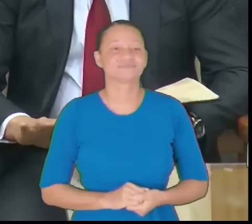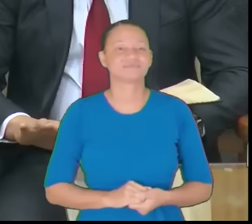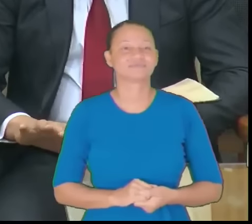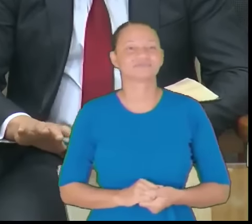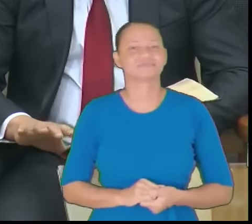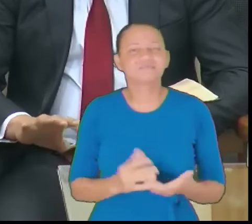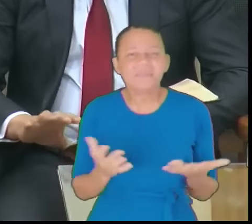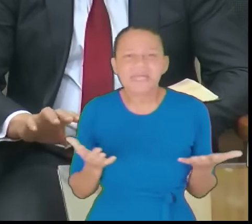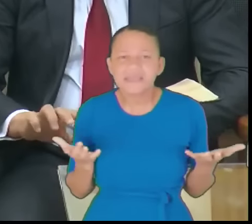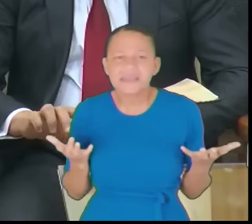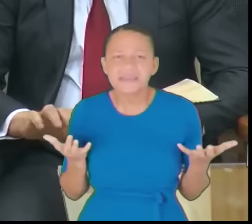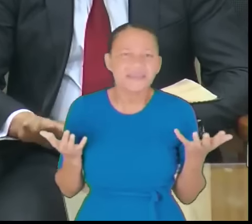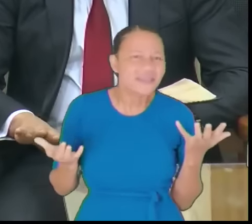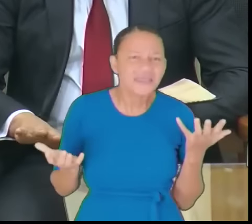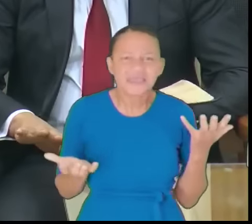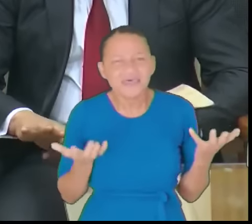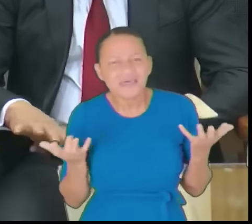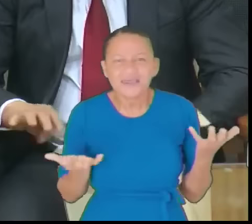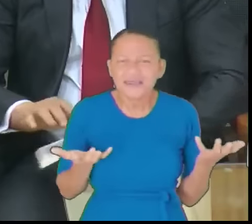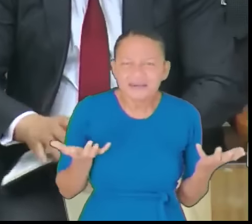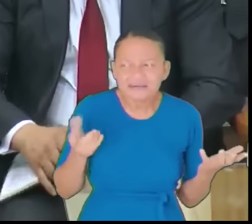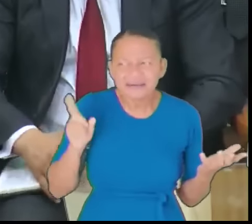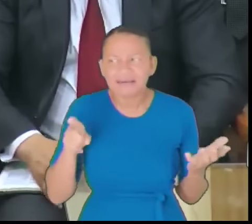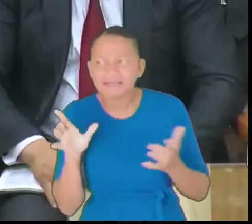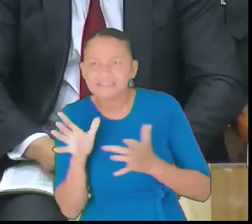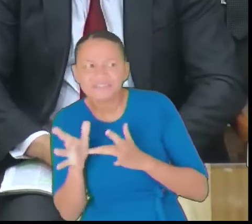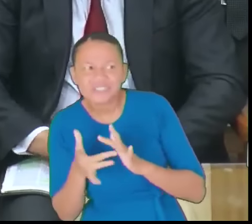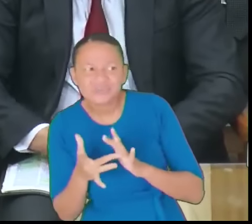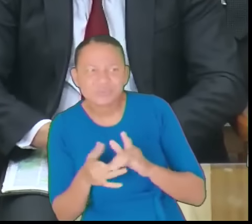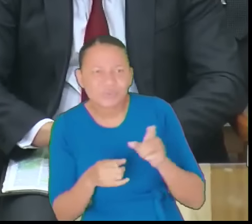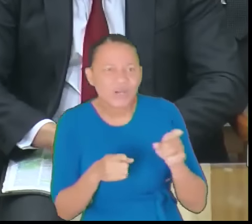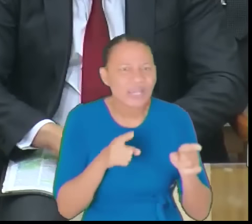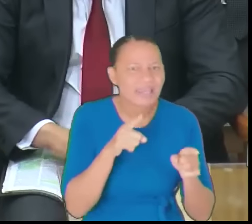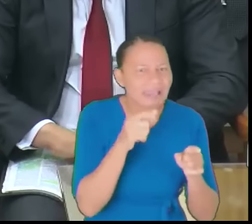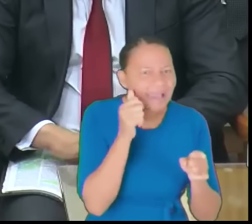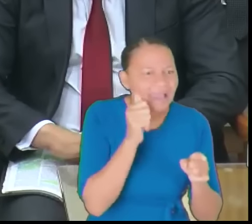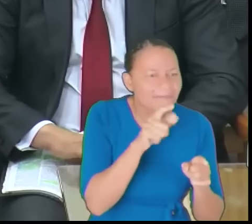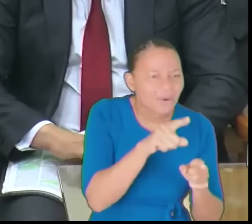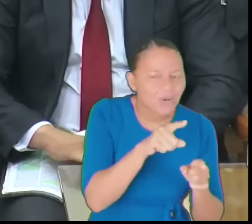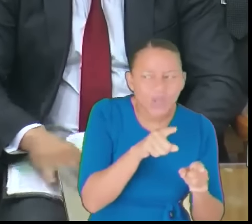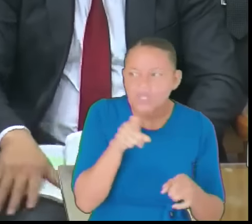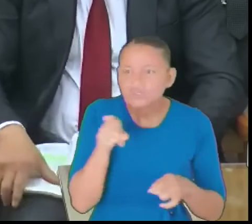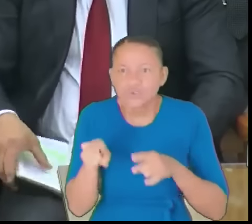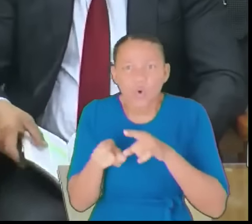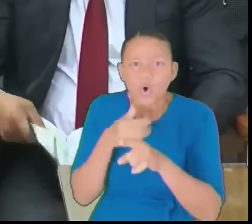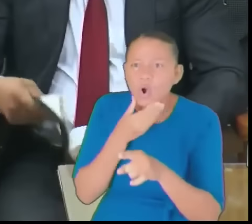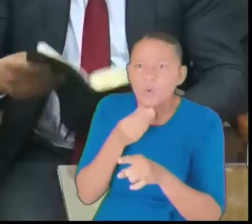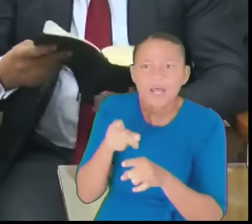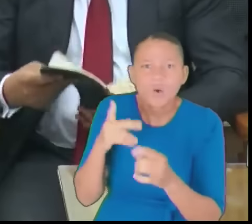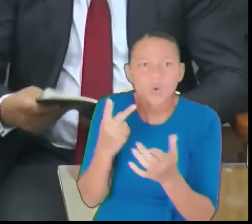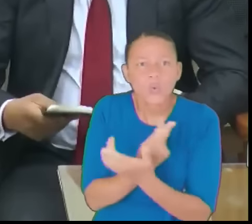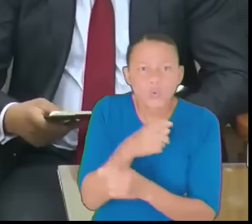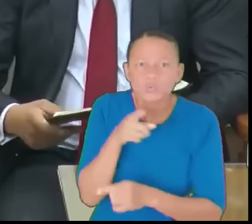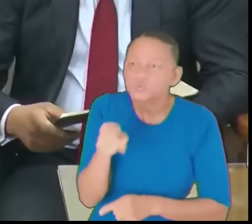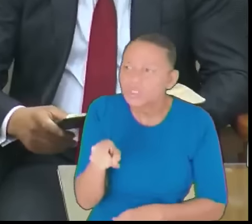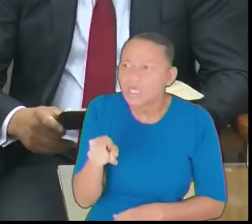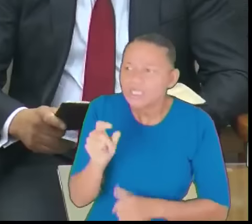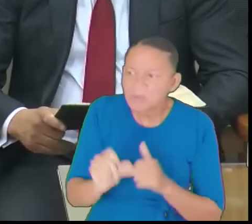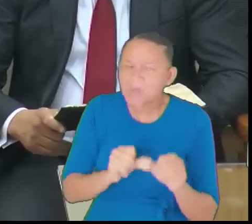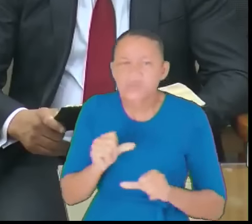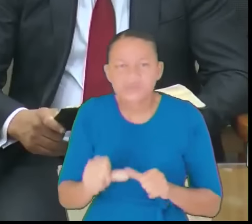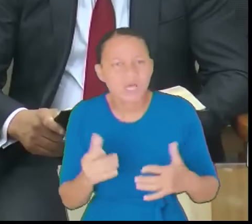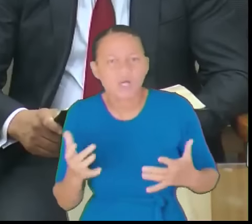Mas, né? Afinal, é Jesus ou é fulana? É Jesus ou é ciclano? O que está acontecendo? Fulano está passando por uma